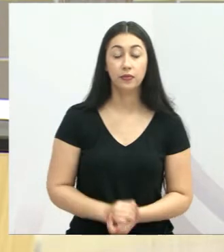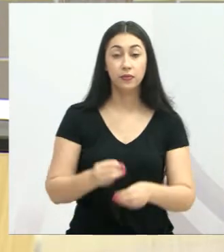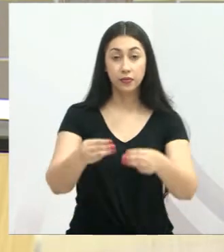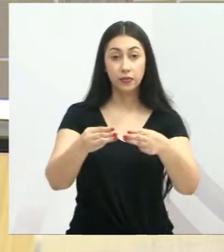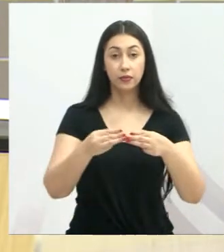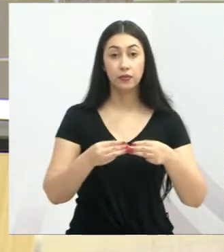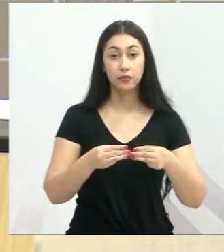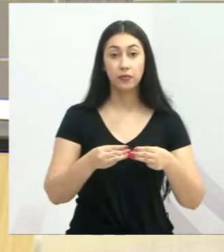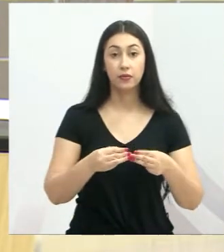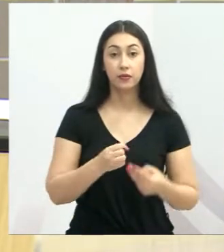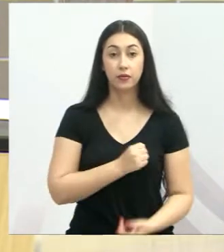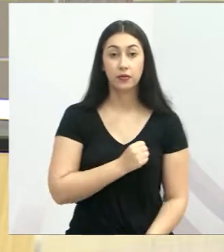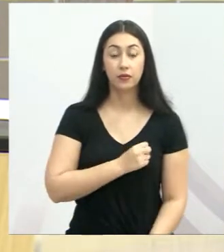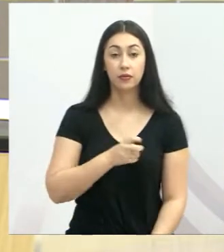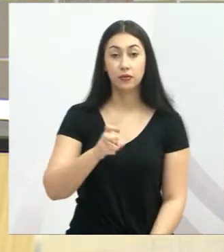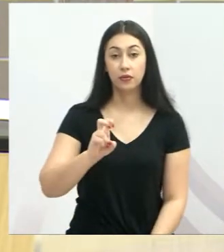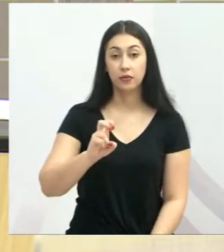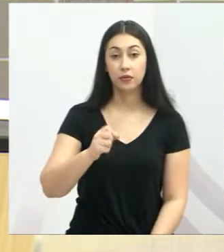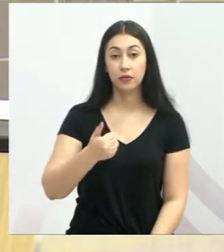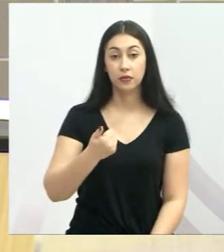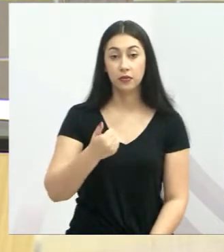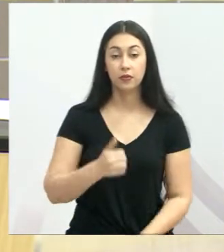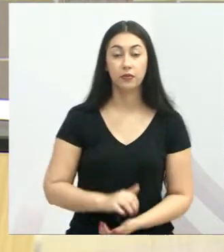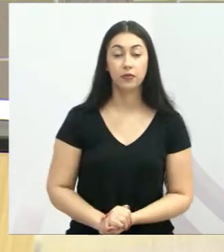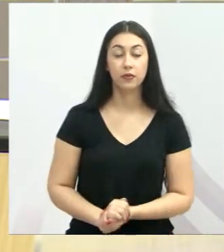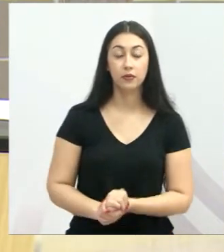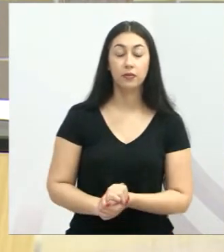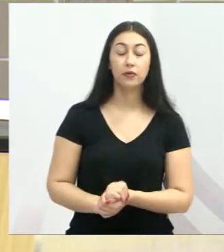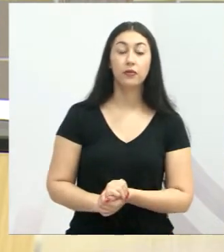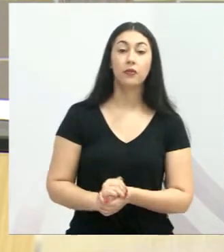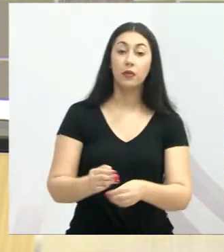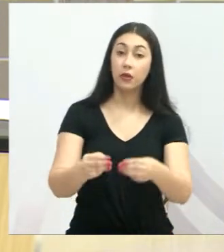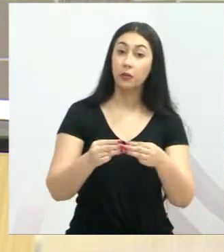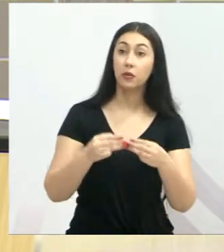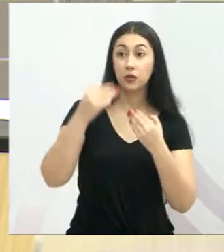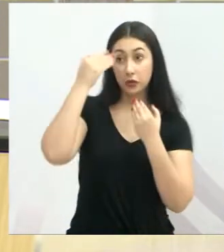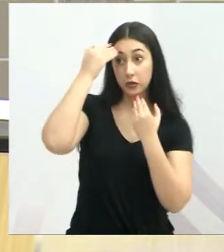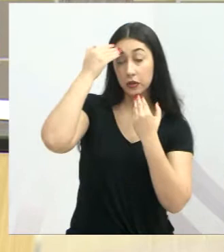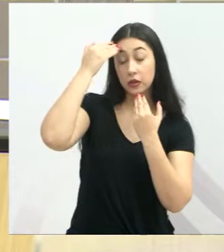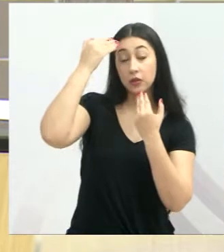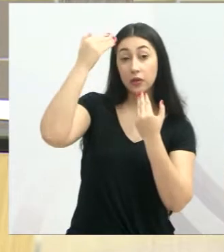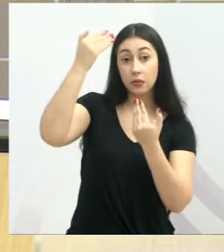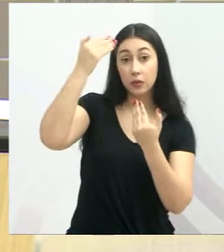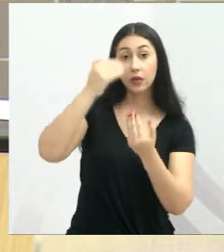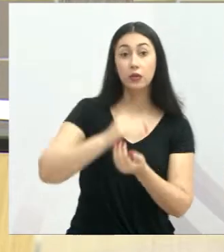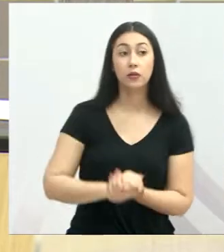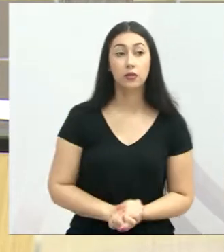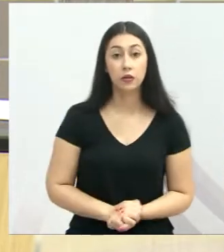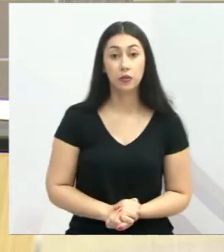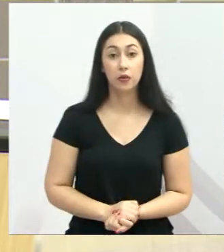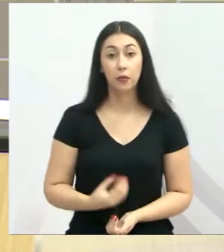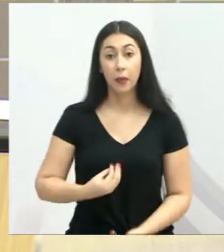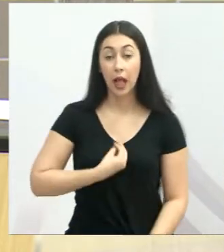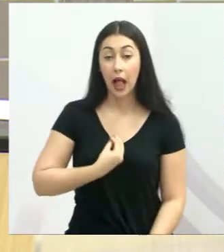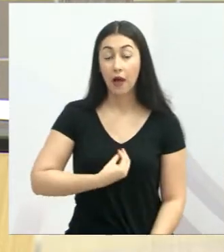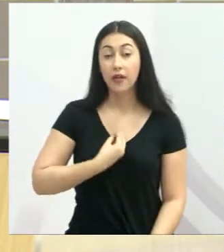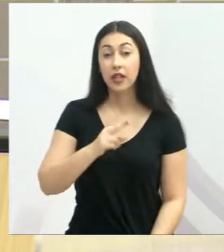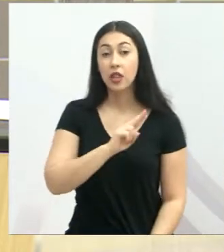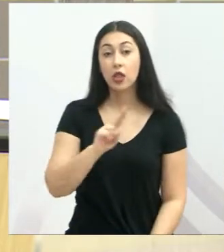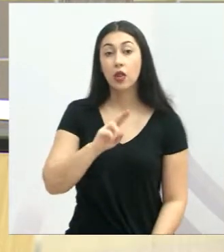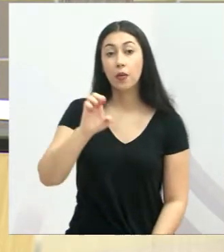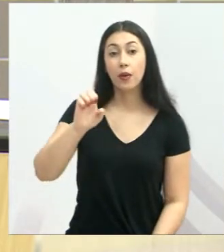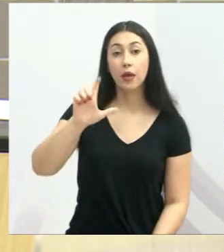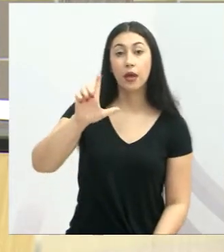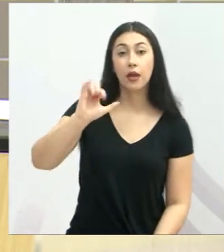Moção 51. Moção de agradecimento e gratidão pela pessoa da senhora Elisete